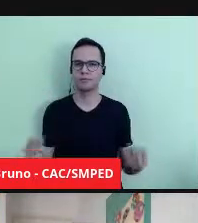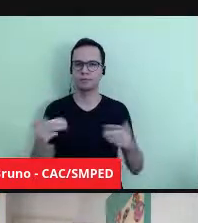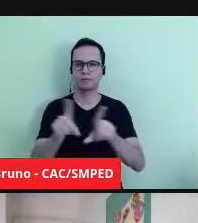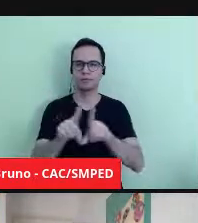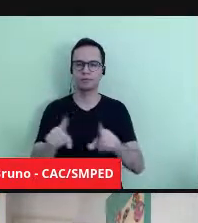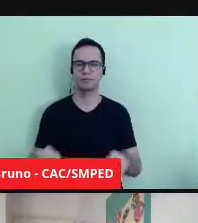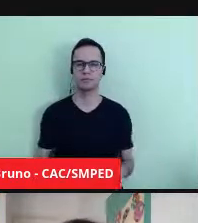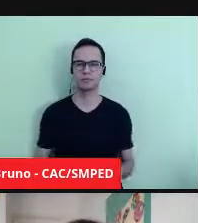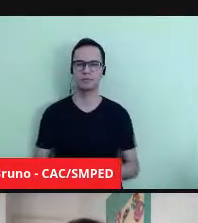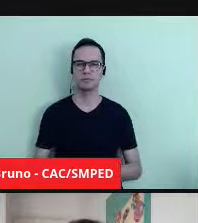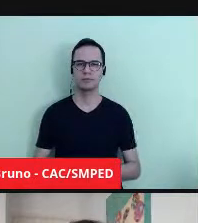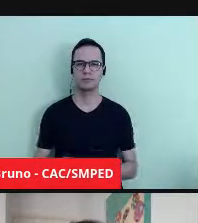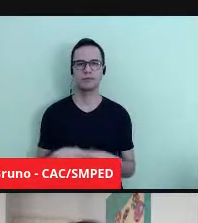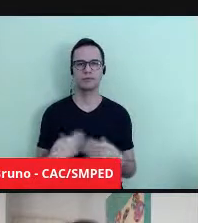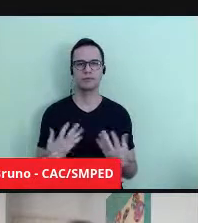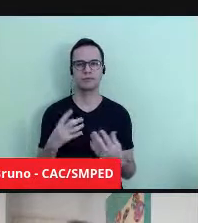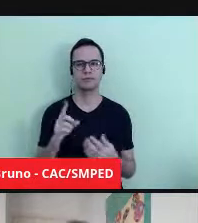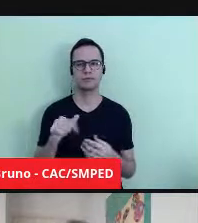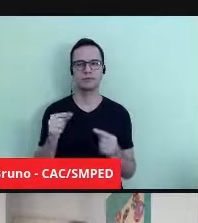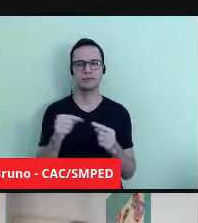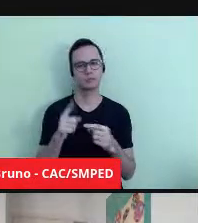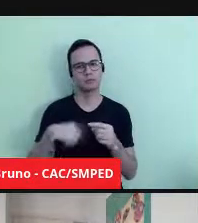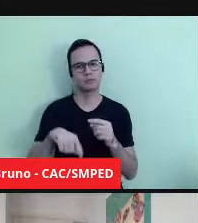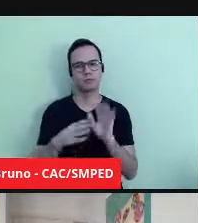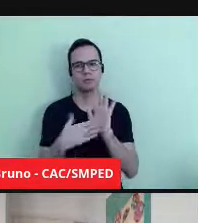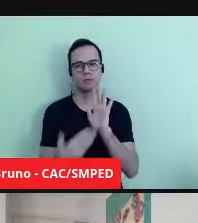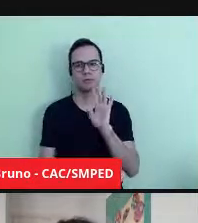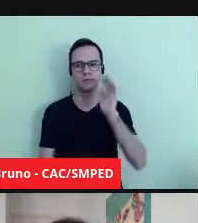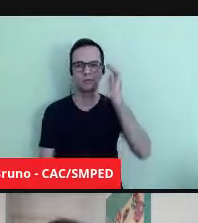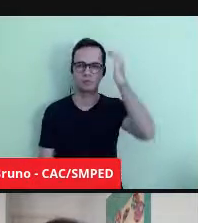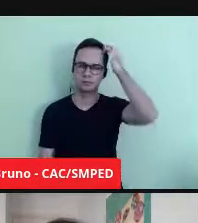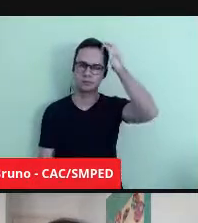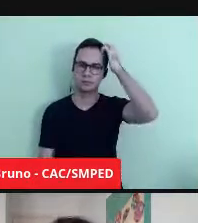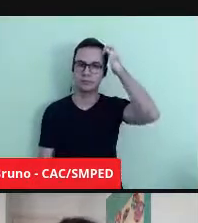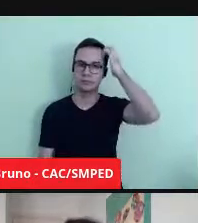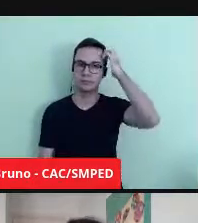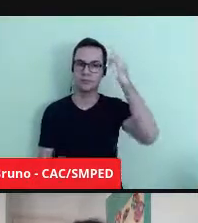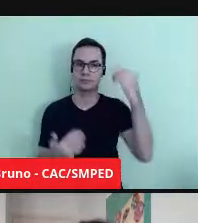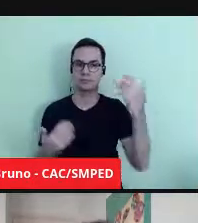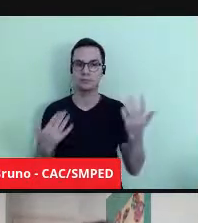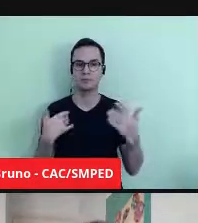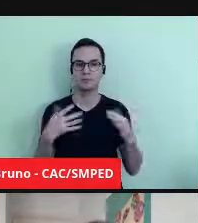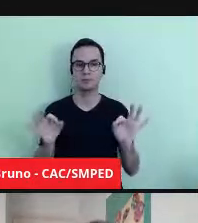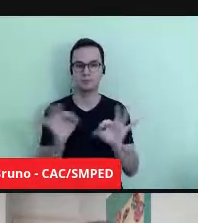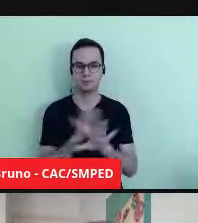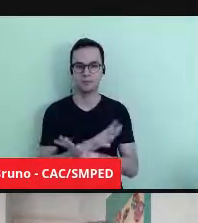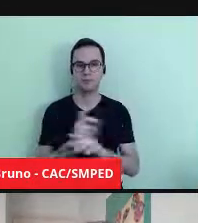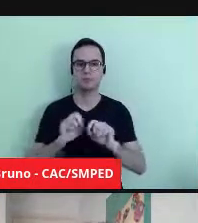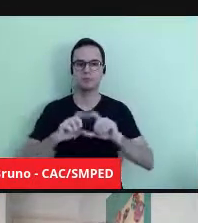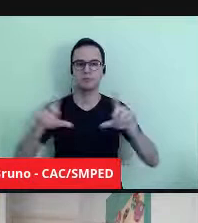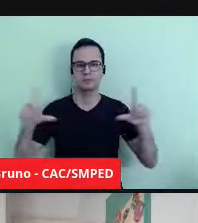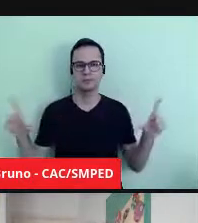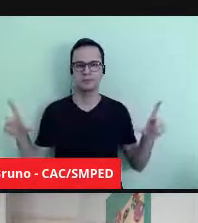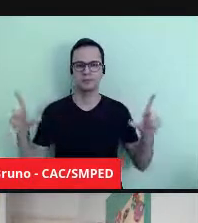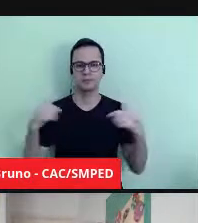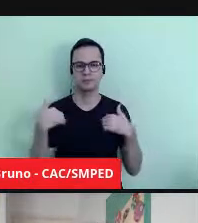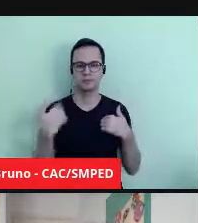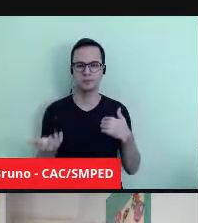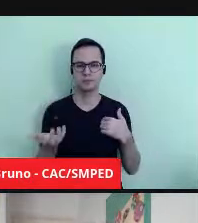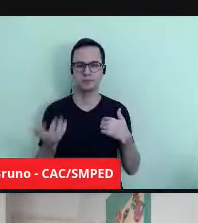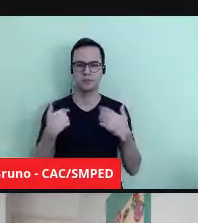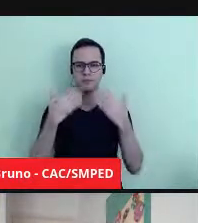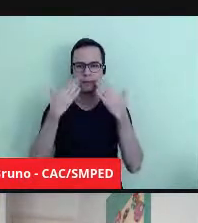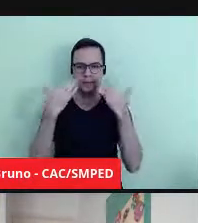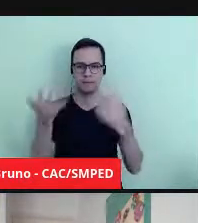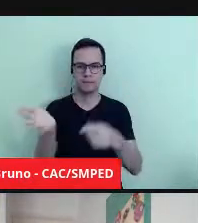Então, era um pouco essa a nossa proposta. Aí terminei aqui a apresentação, eu vou só ver se eu consigo